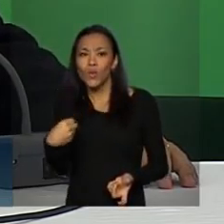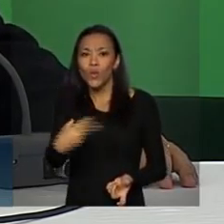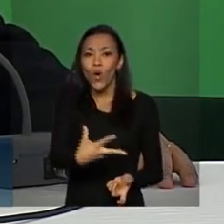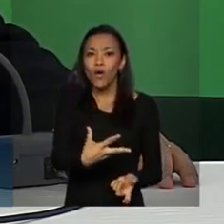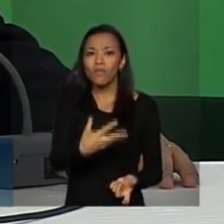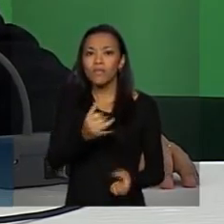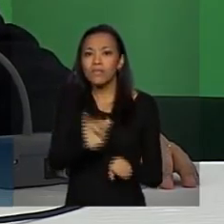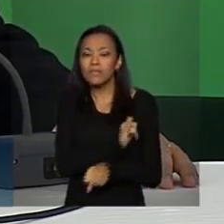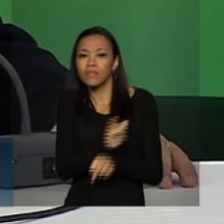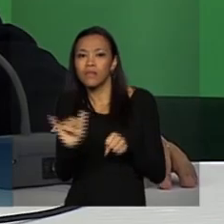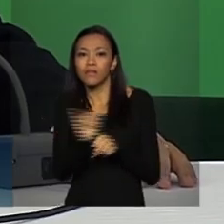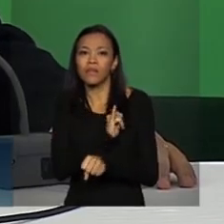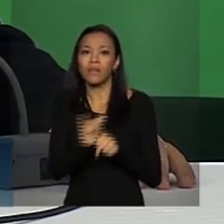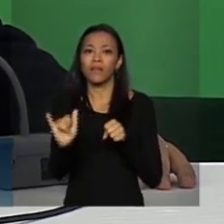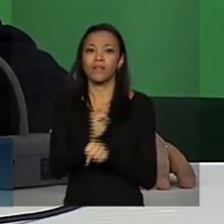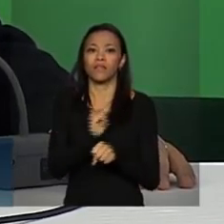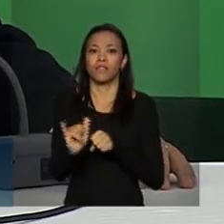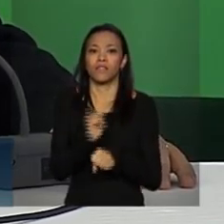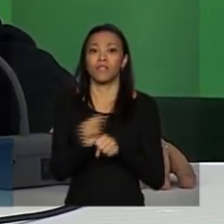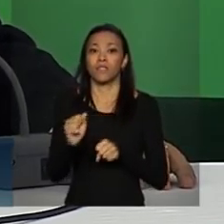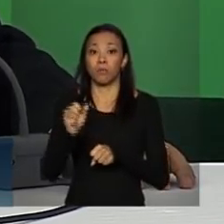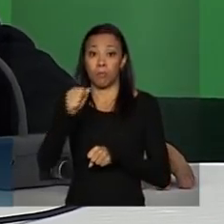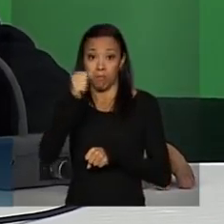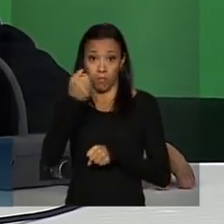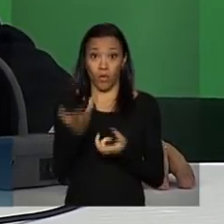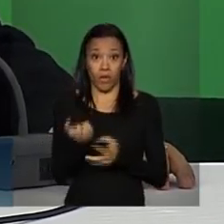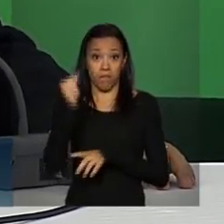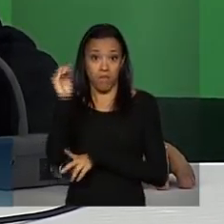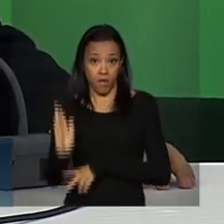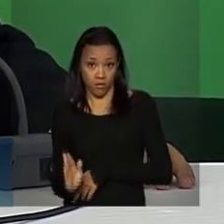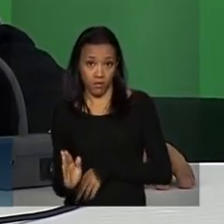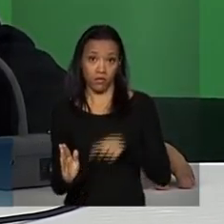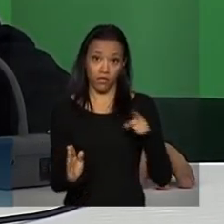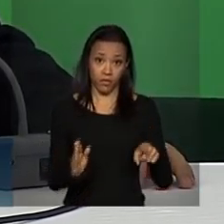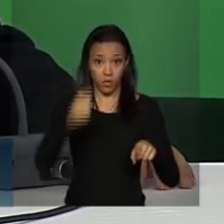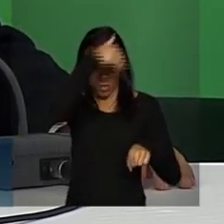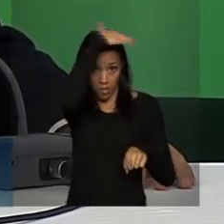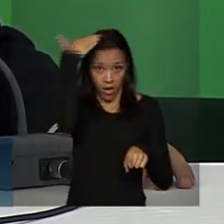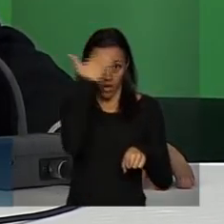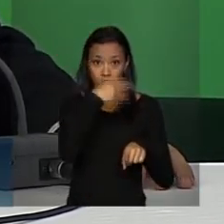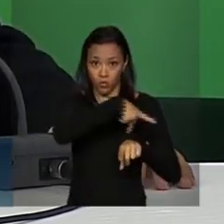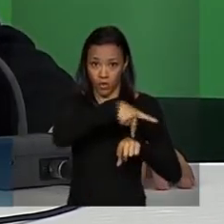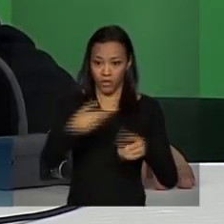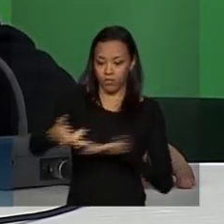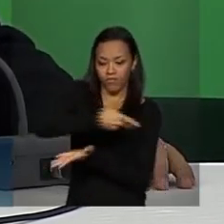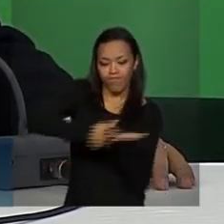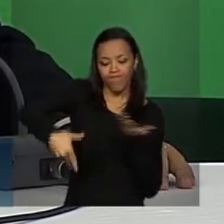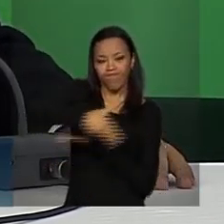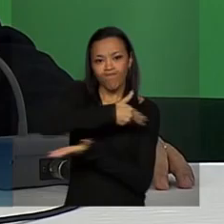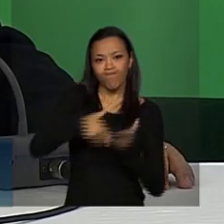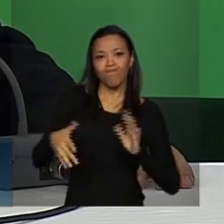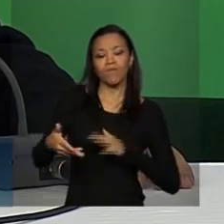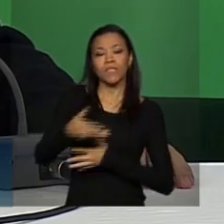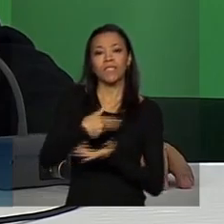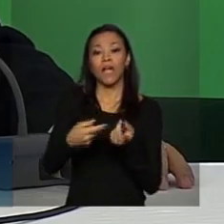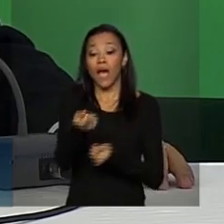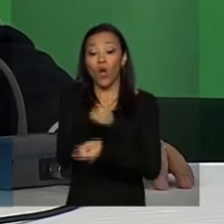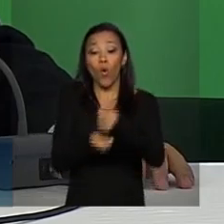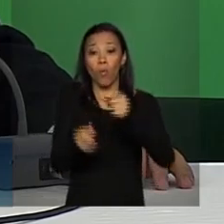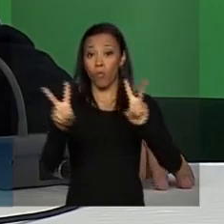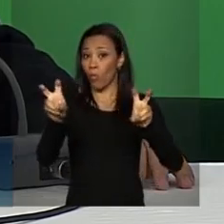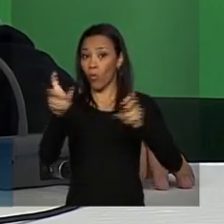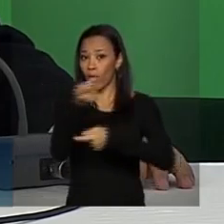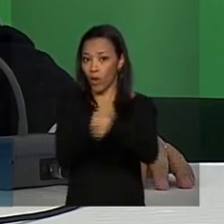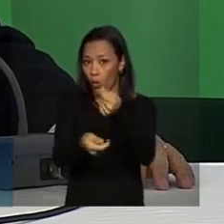para o relacionamento bilateral, com um foco muito claro no aumento do intercâmbio comercial e da